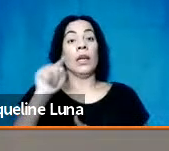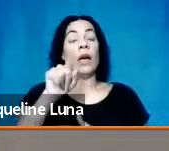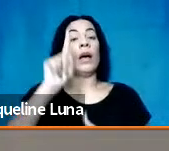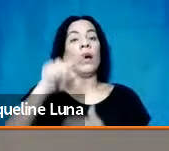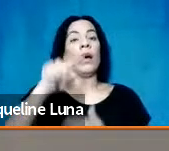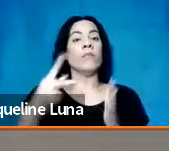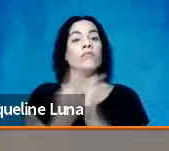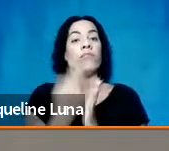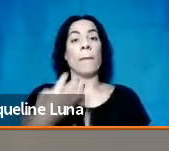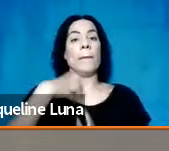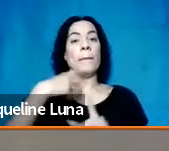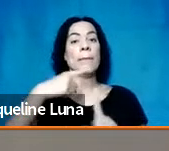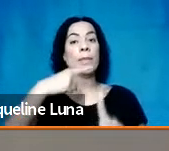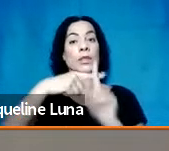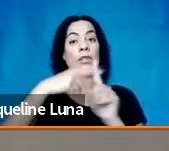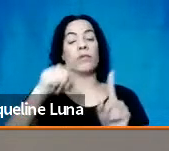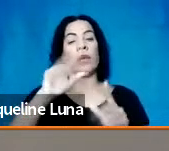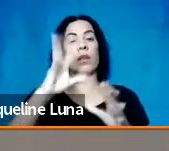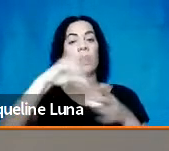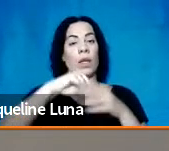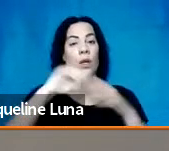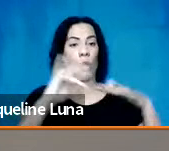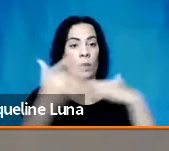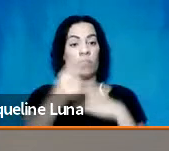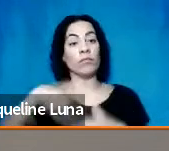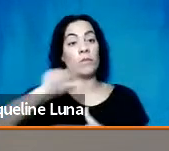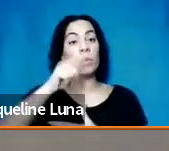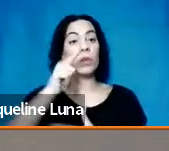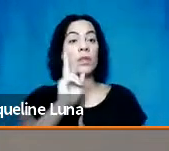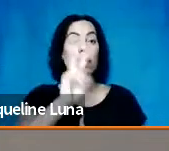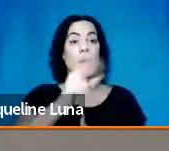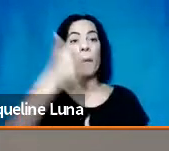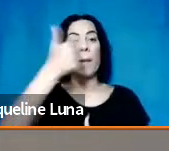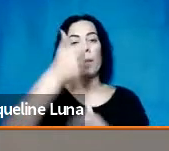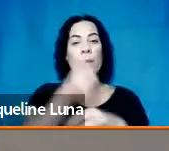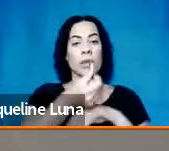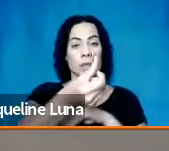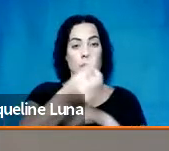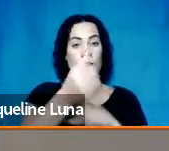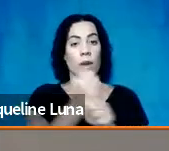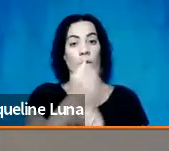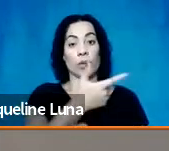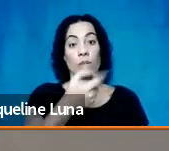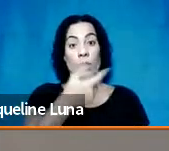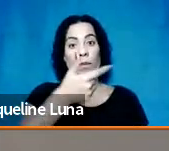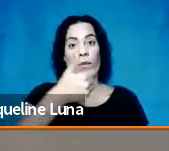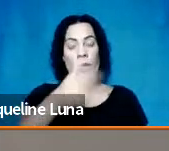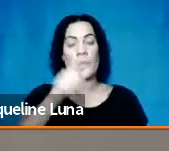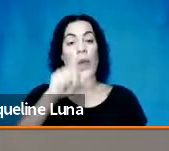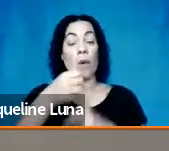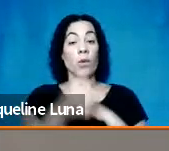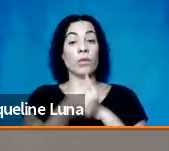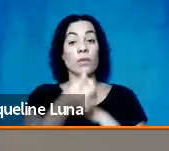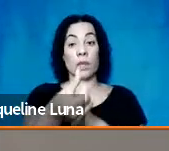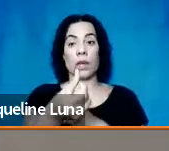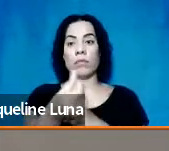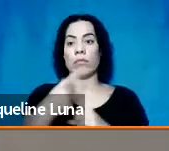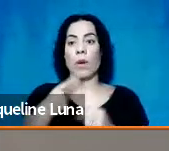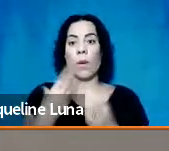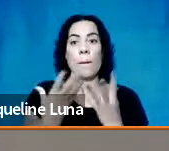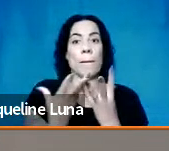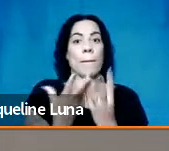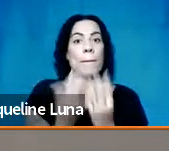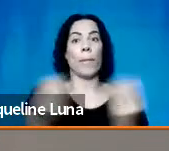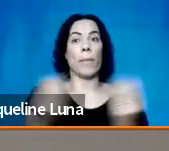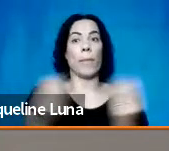de positividade nas redes, a gente vê aqui que o primeiro semestre de 2021 foi um semestre de grande